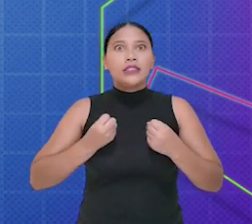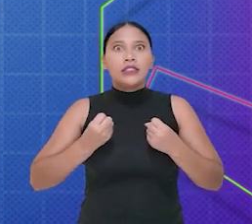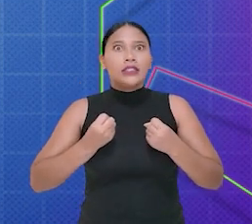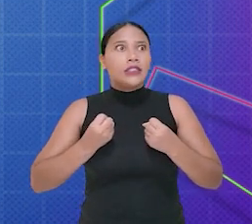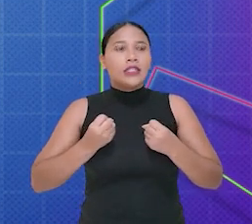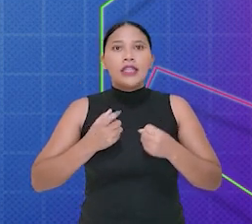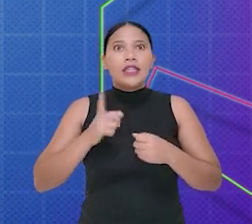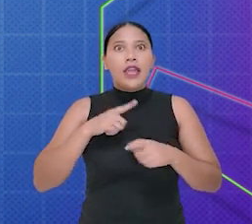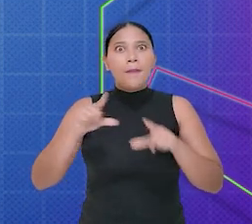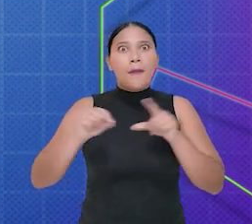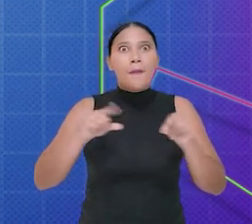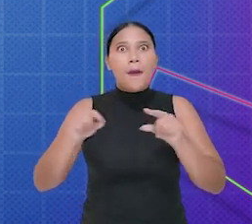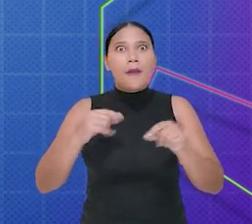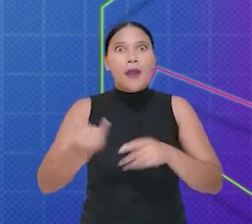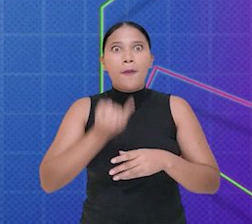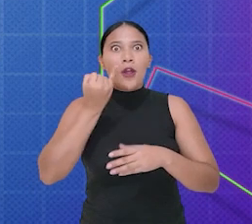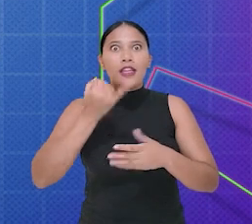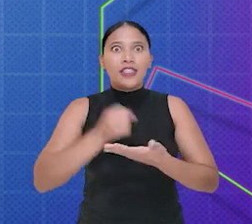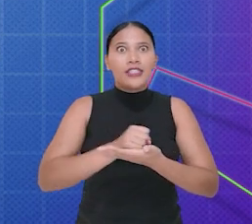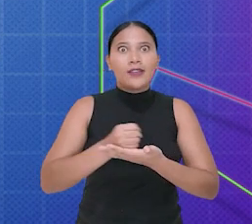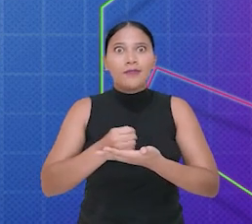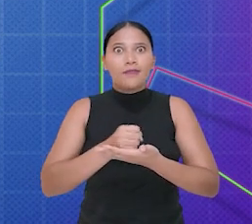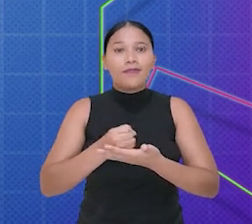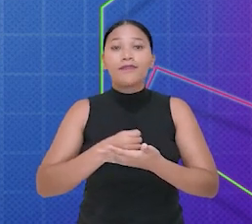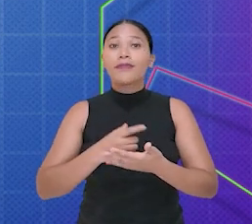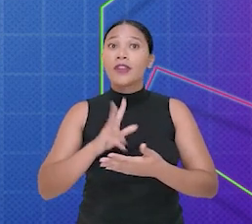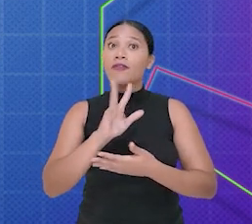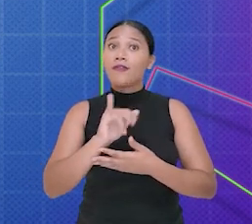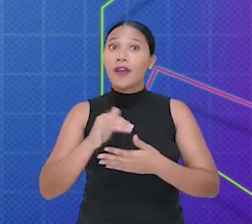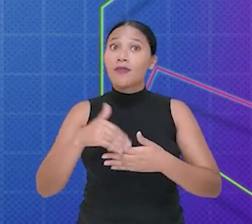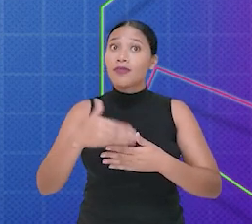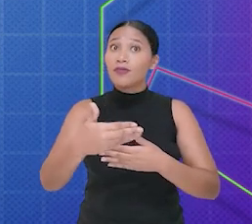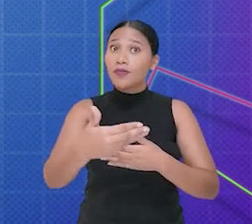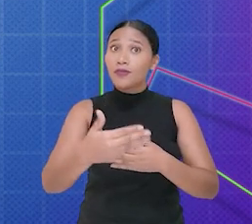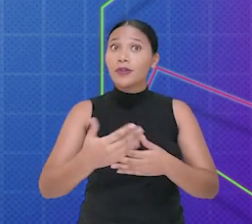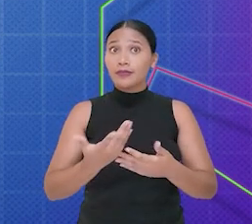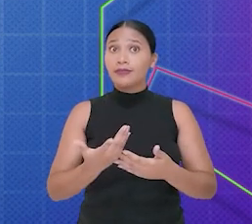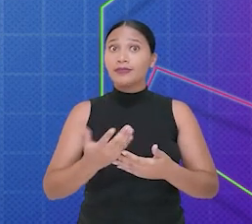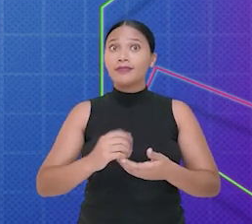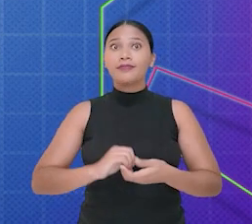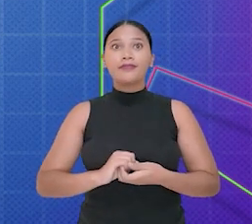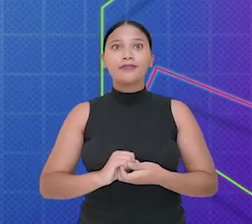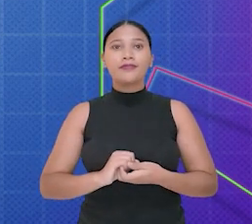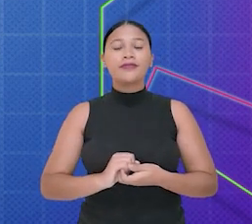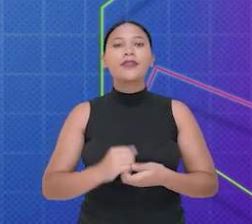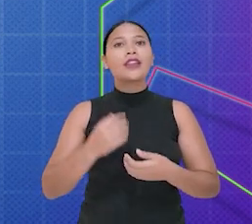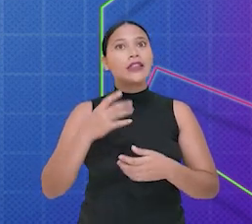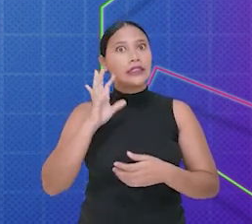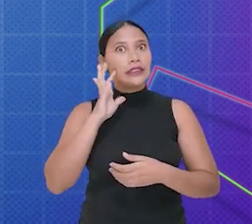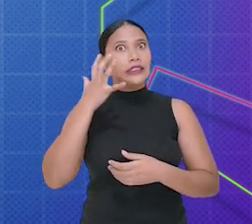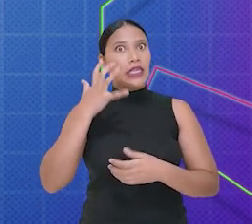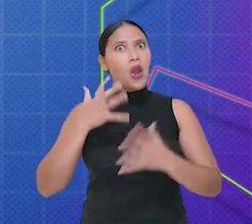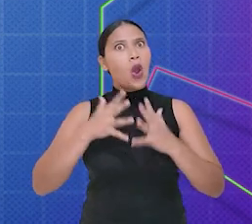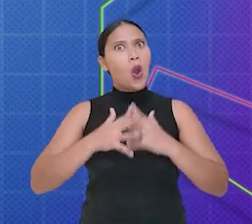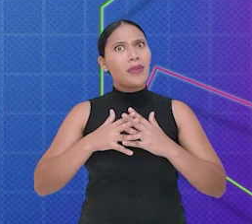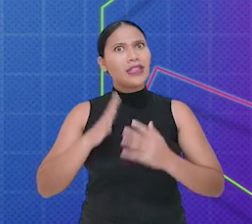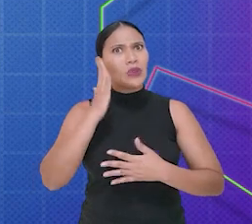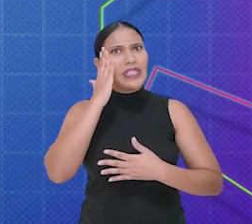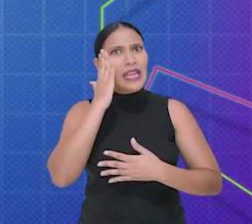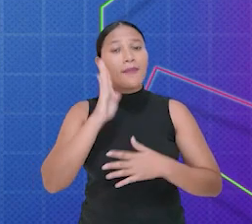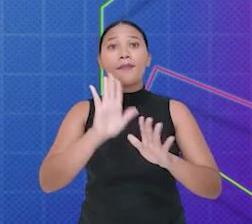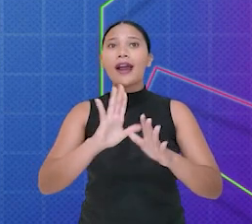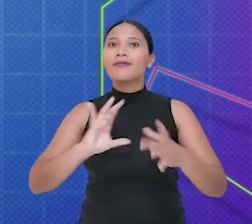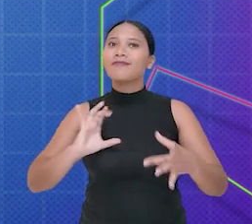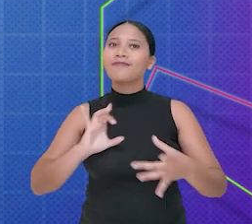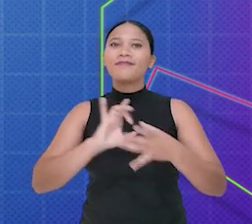história, onde o jogador tem a chance de tomar decisões importantes que afetarão o desfecho da história. Decisões sempre são complicadas, eu